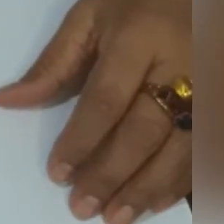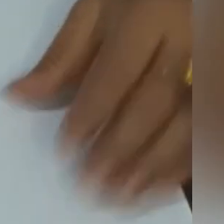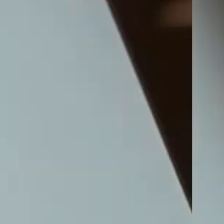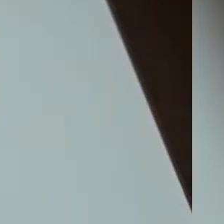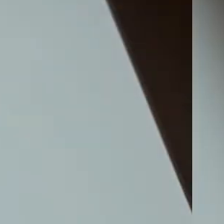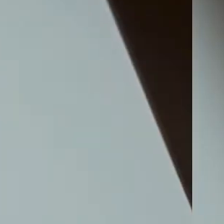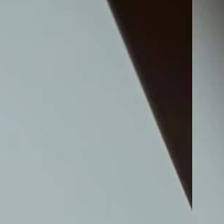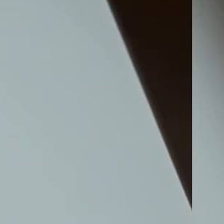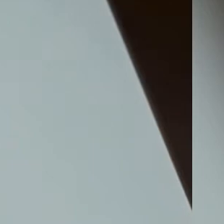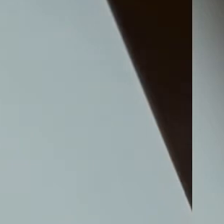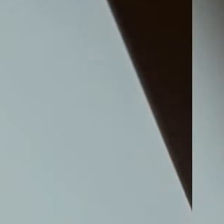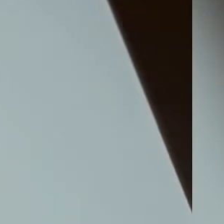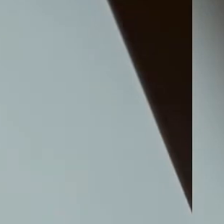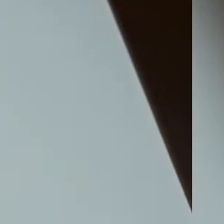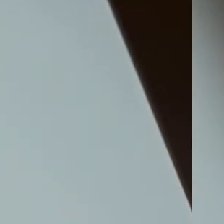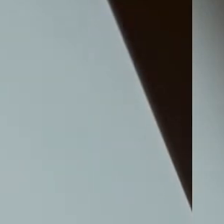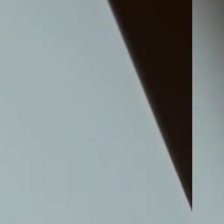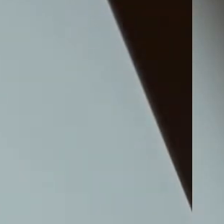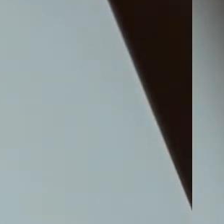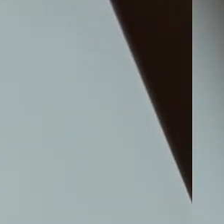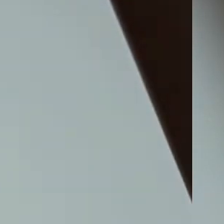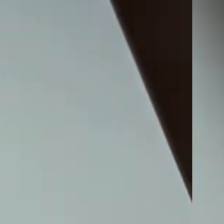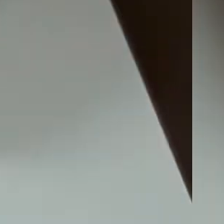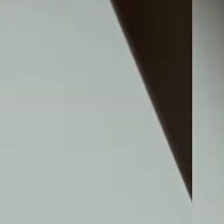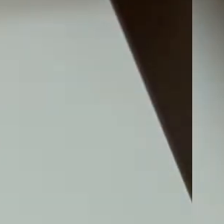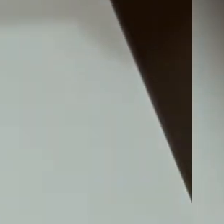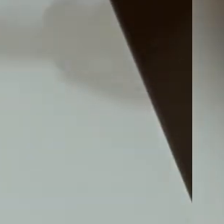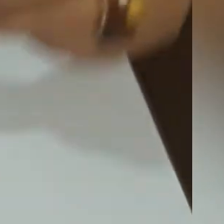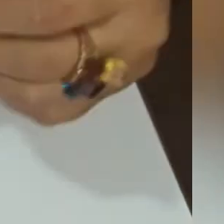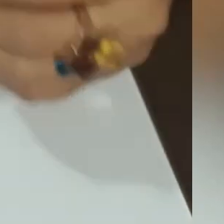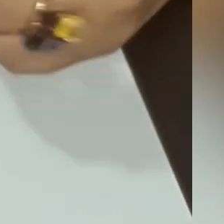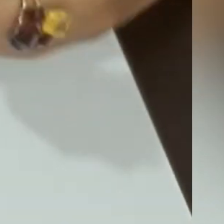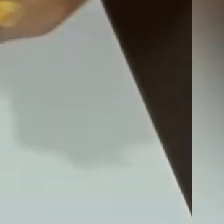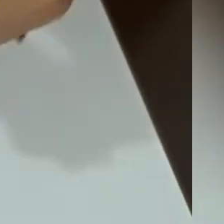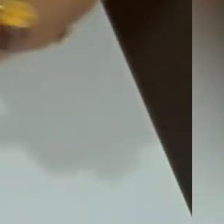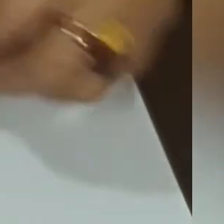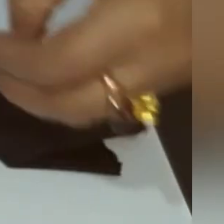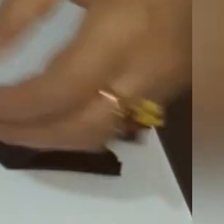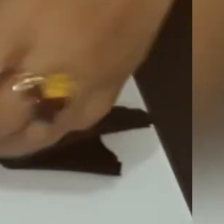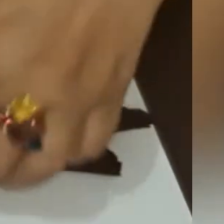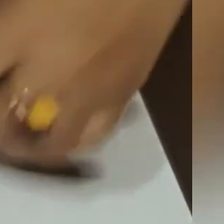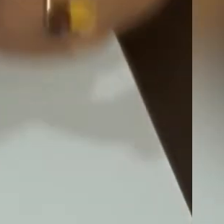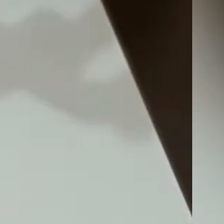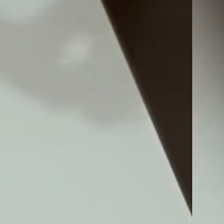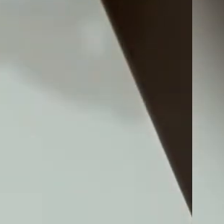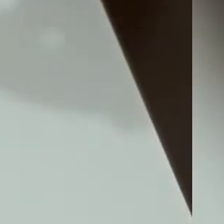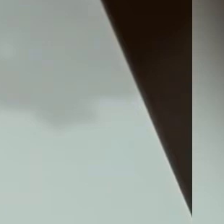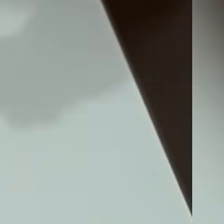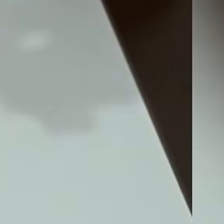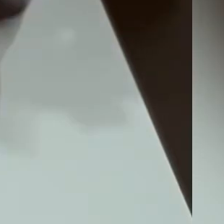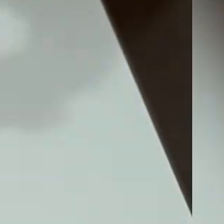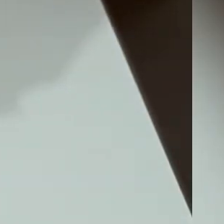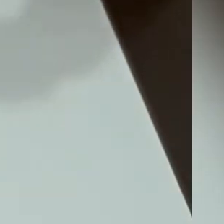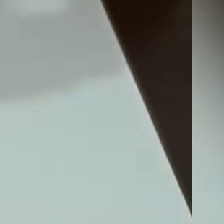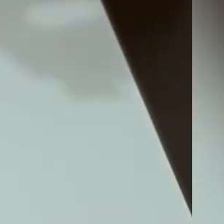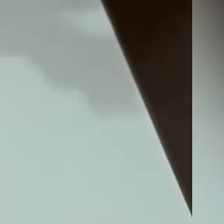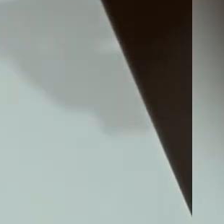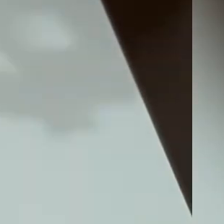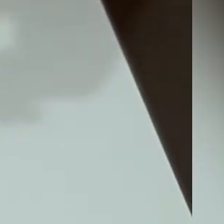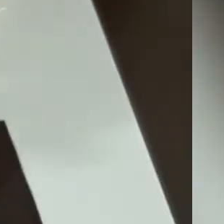Abayomis, nós vamos precisar de tecido preto, tá? Duas